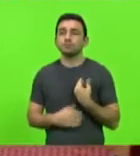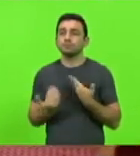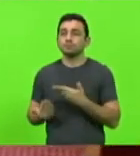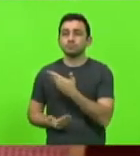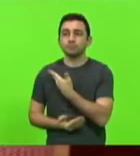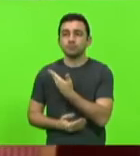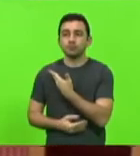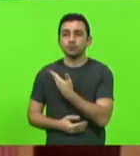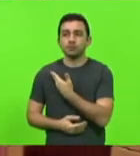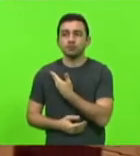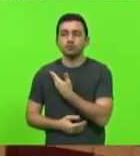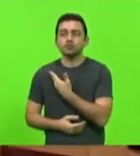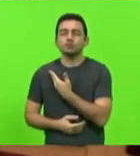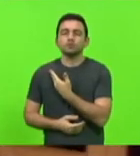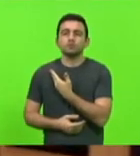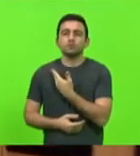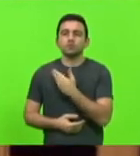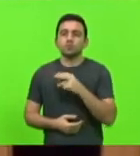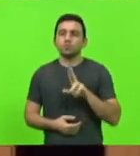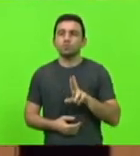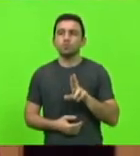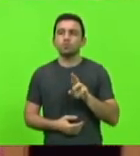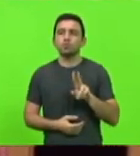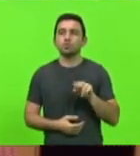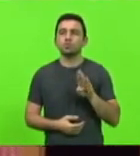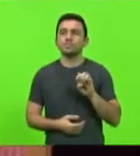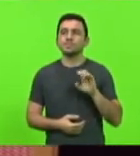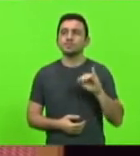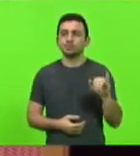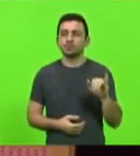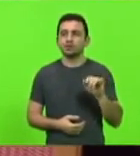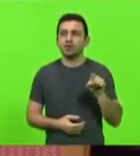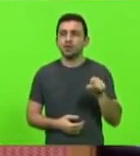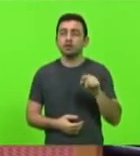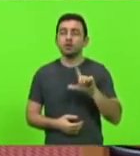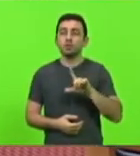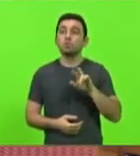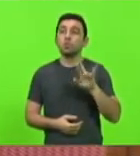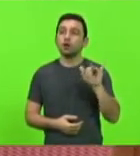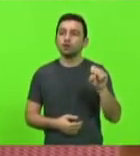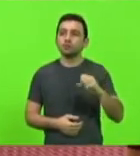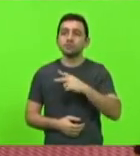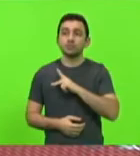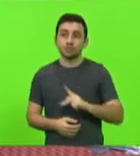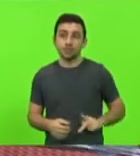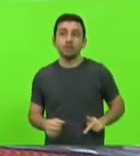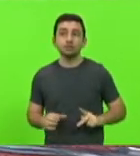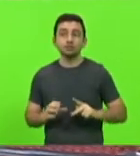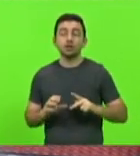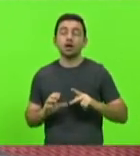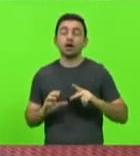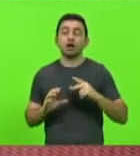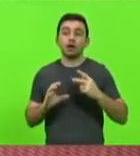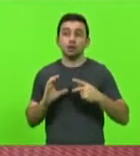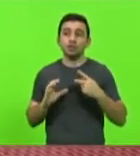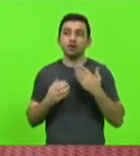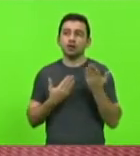de Urubici, o Lucas Varmelin, presidente da Câmara, o Ivair